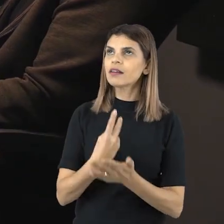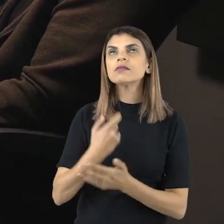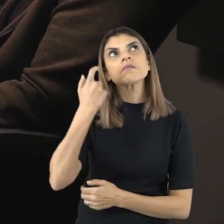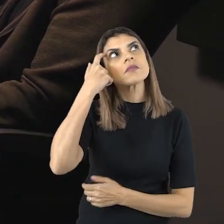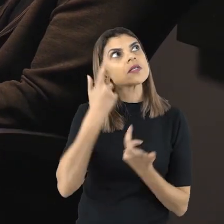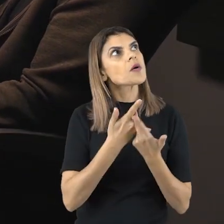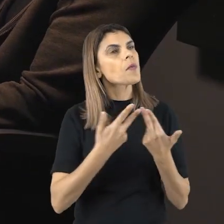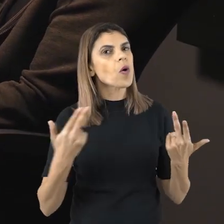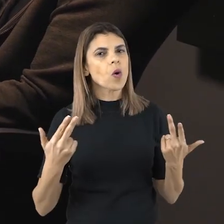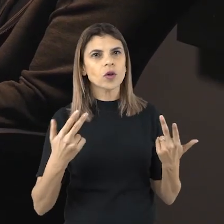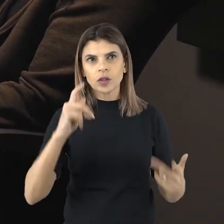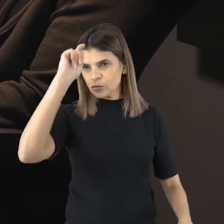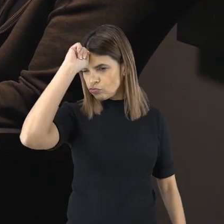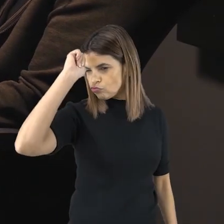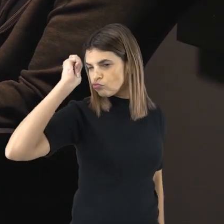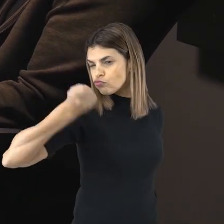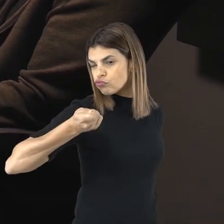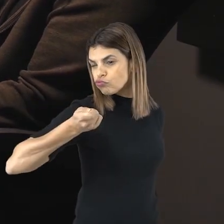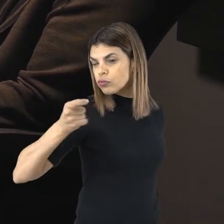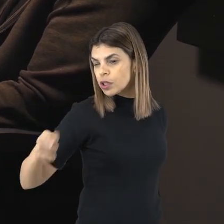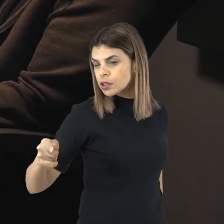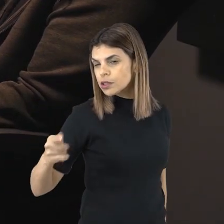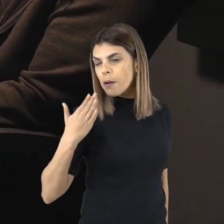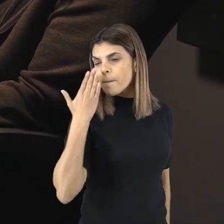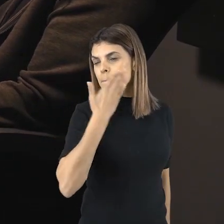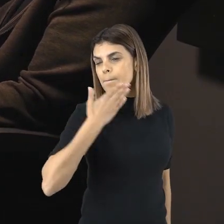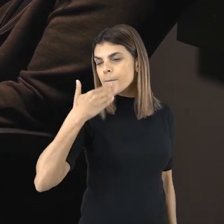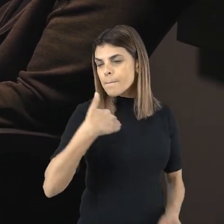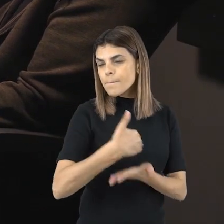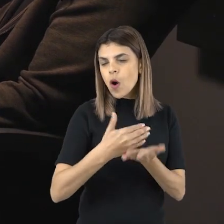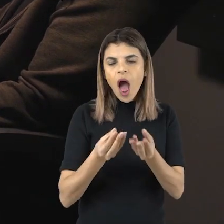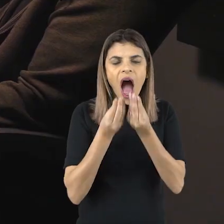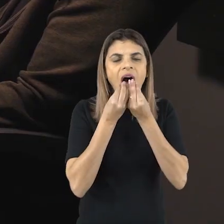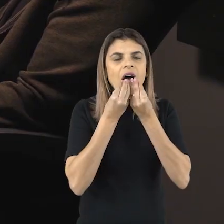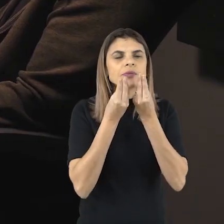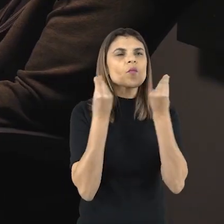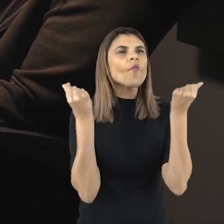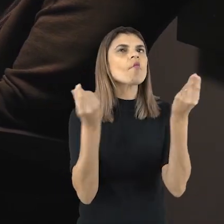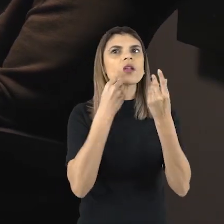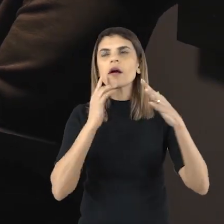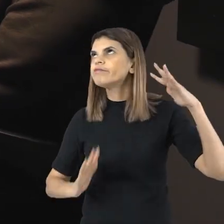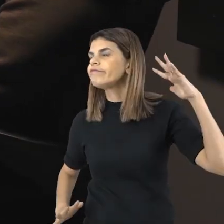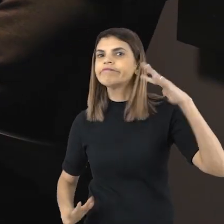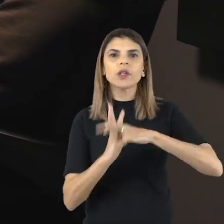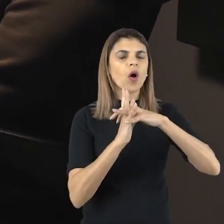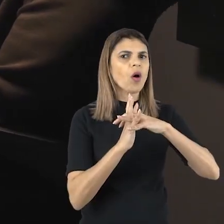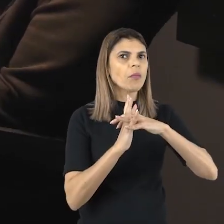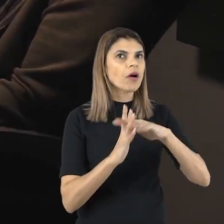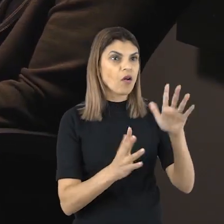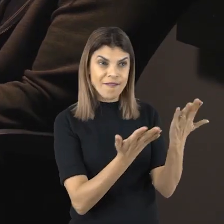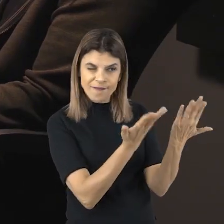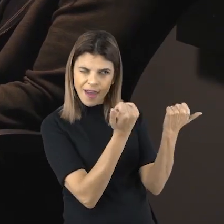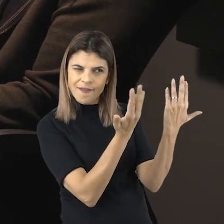Eu tô pensando em algo do tipo, tira o meu chapéu por esse bolo do céu. Gostei. Ou aquele que eu disse